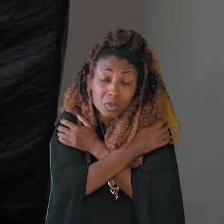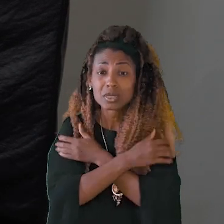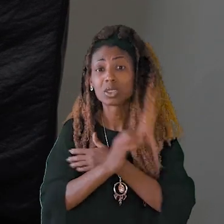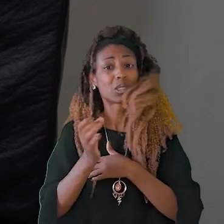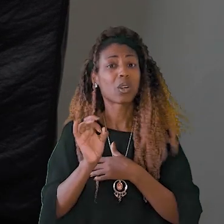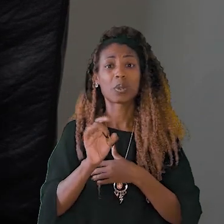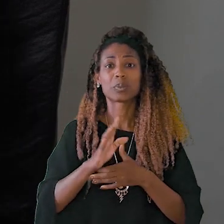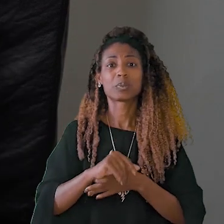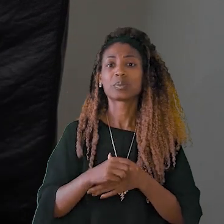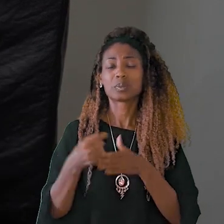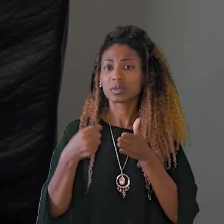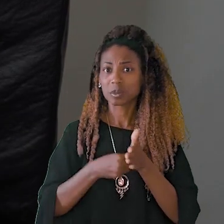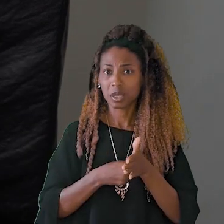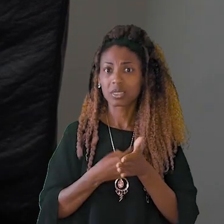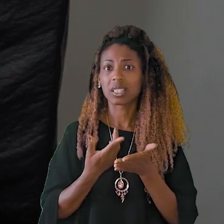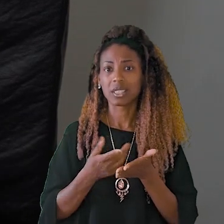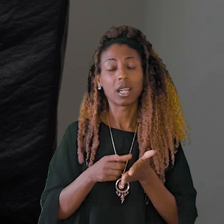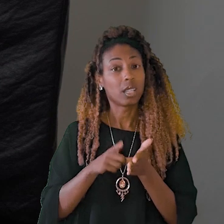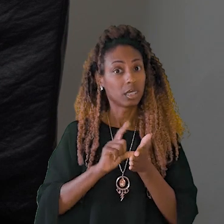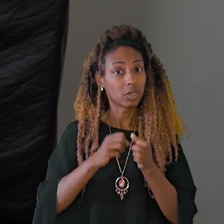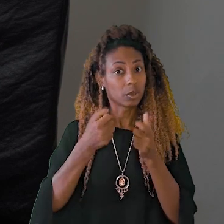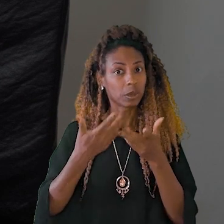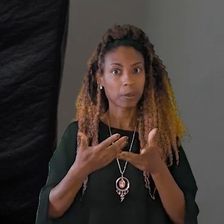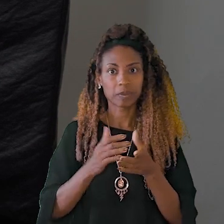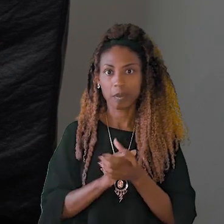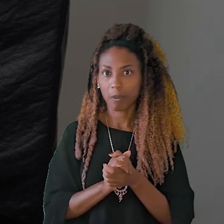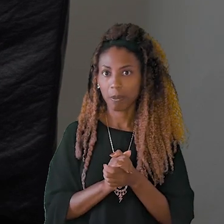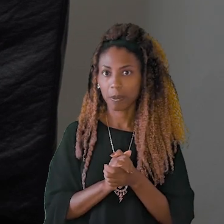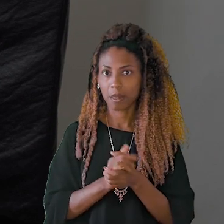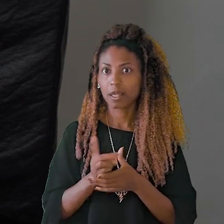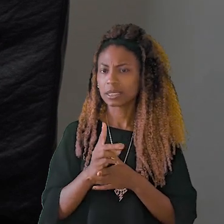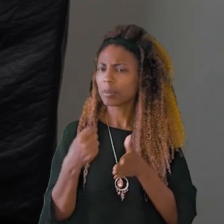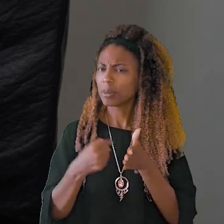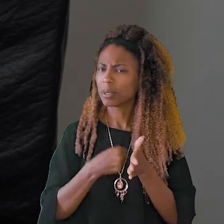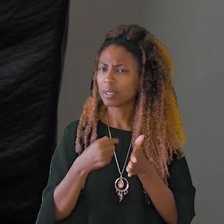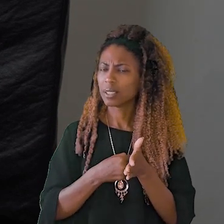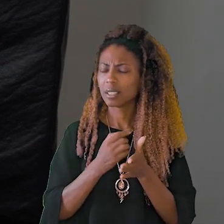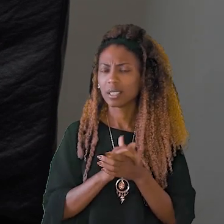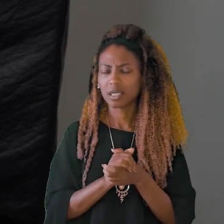Ela me perguntava, antes de tudo, gente, inclusive, deixando só uma observação aqui. Antes de tudo, ela sempre perguntava.